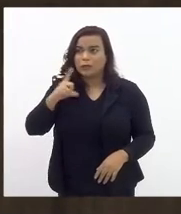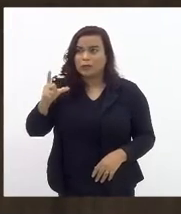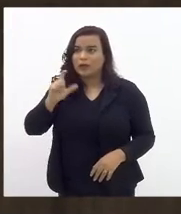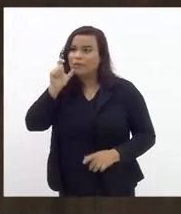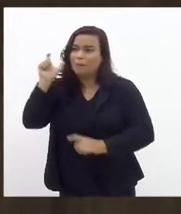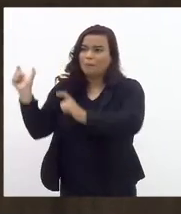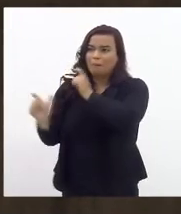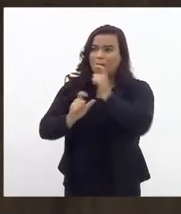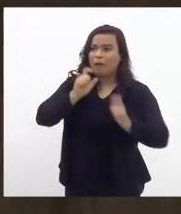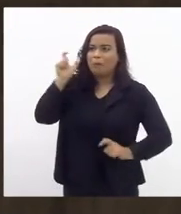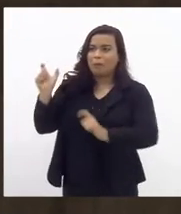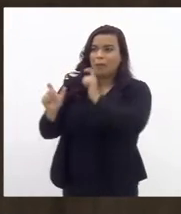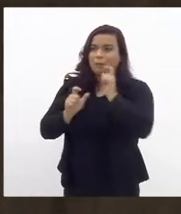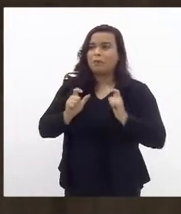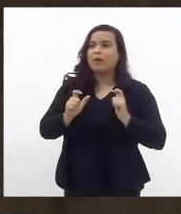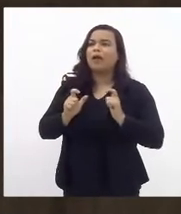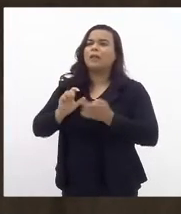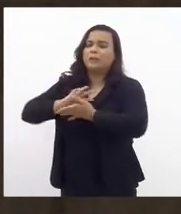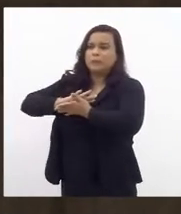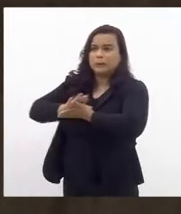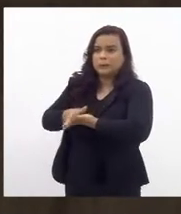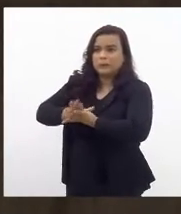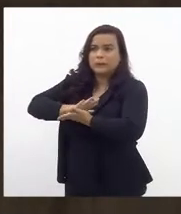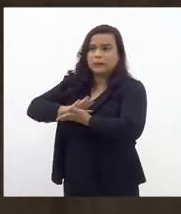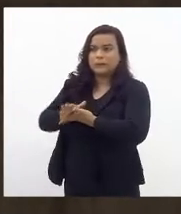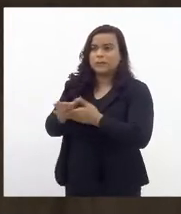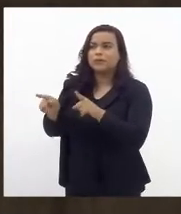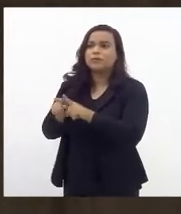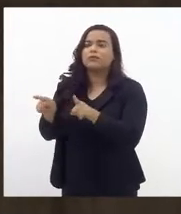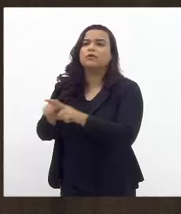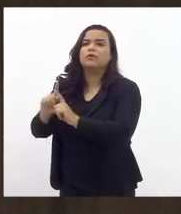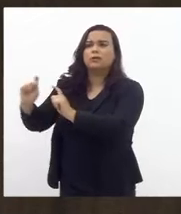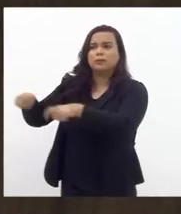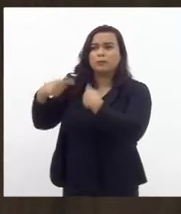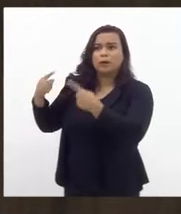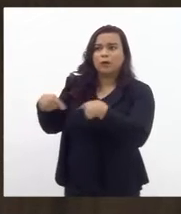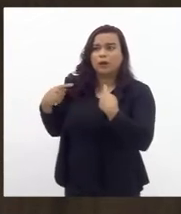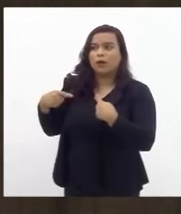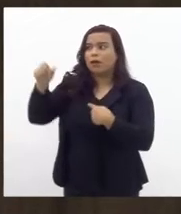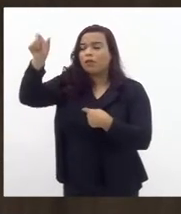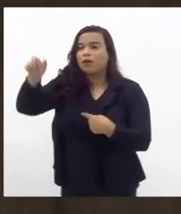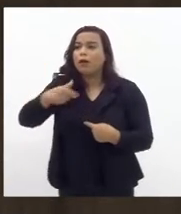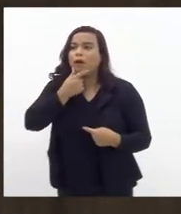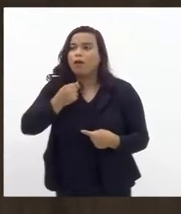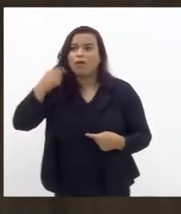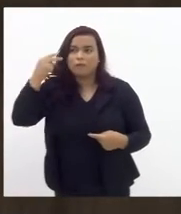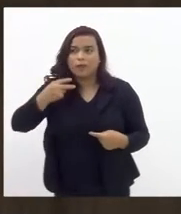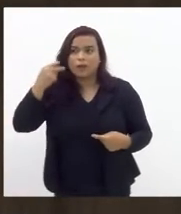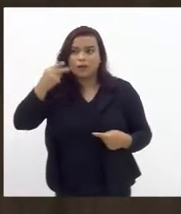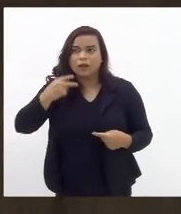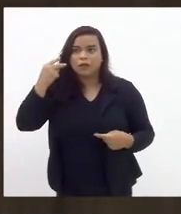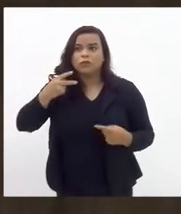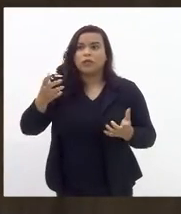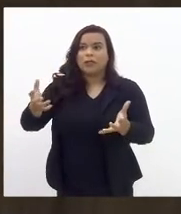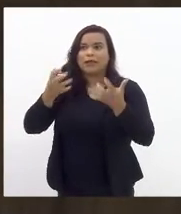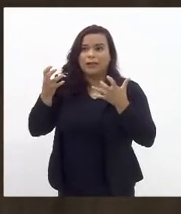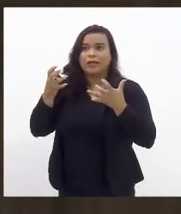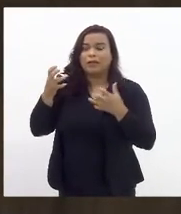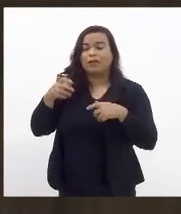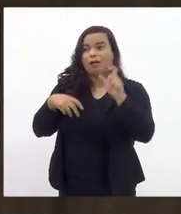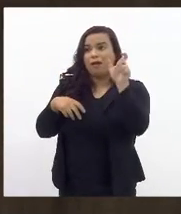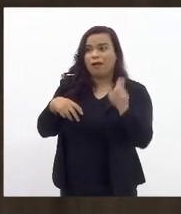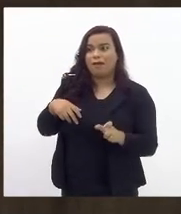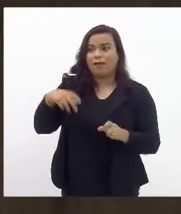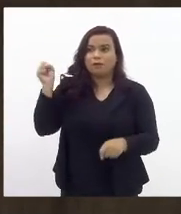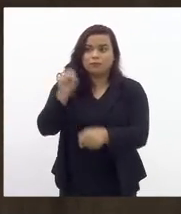xingada, desqualificada e provocada por um vereador que pretendia impedi-la